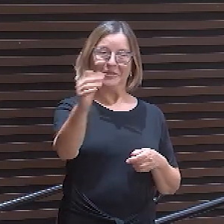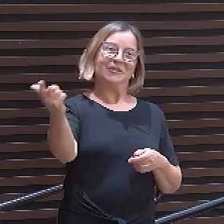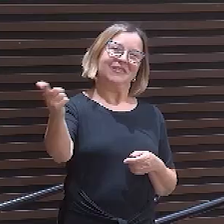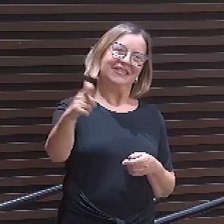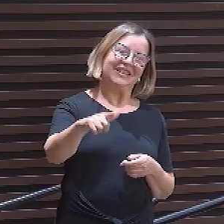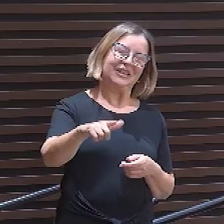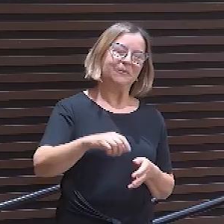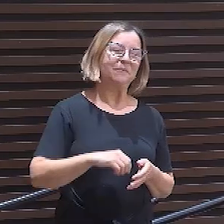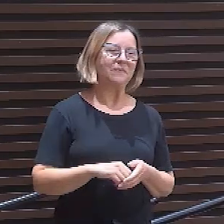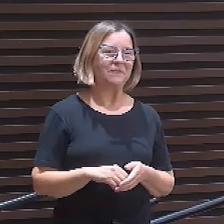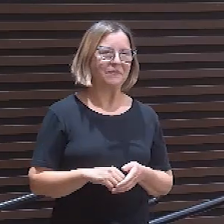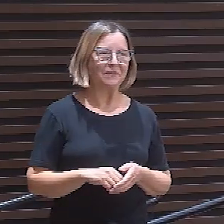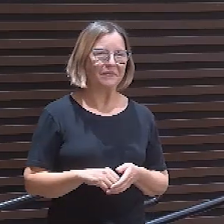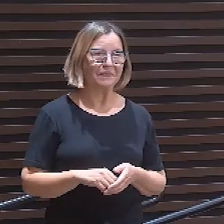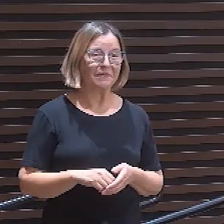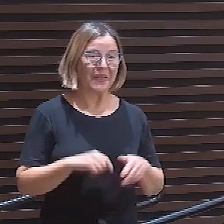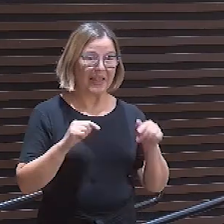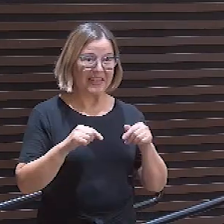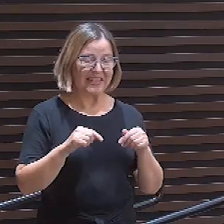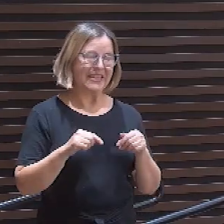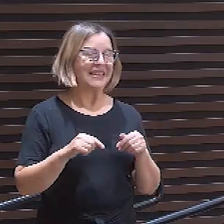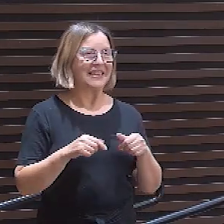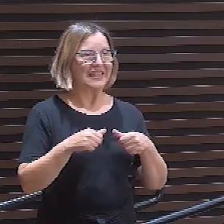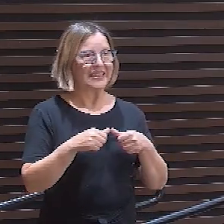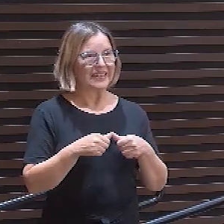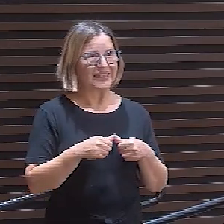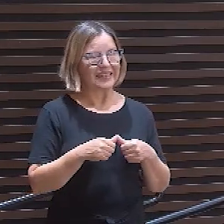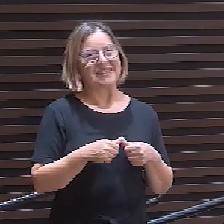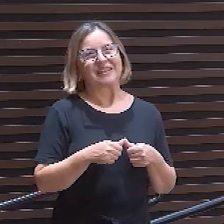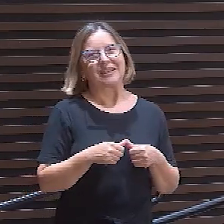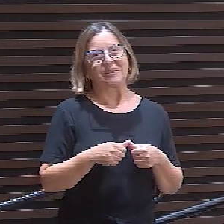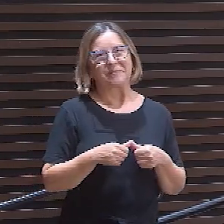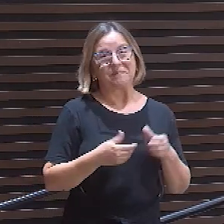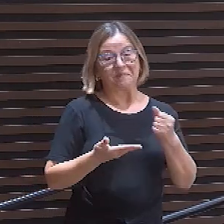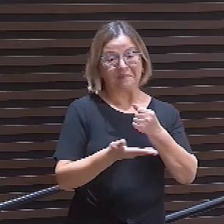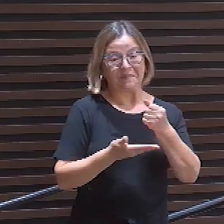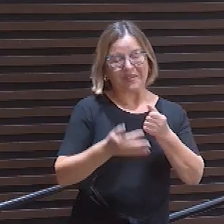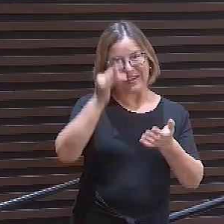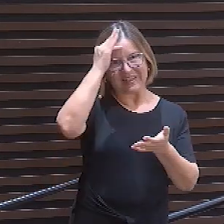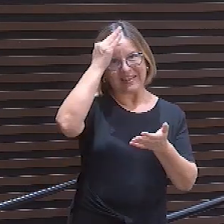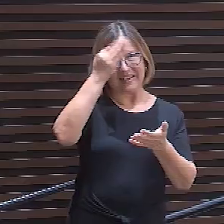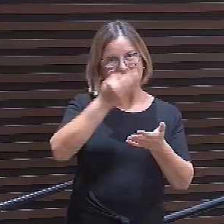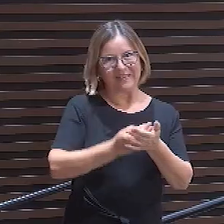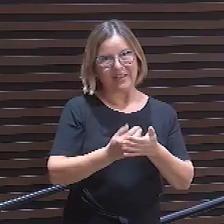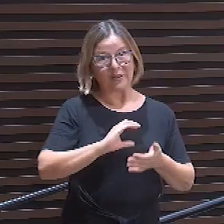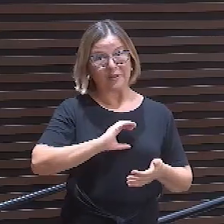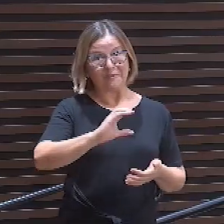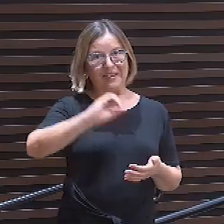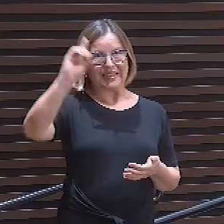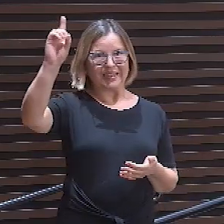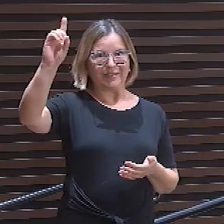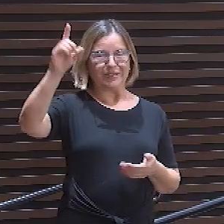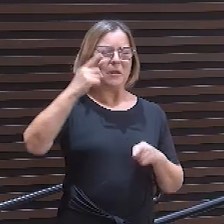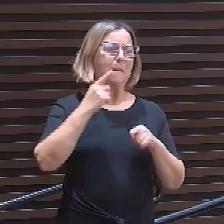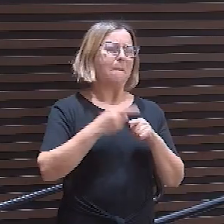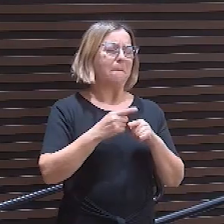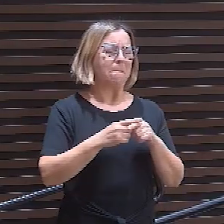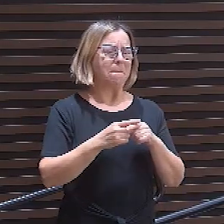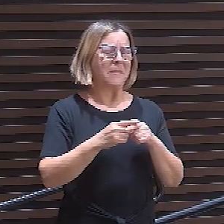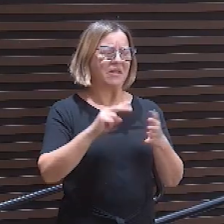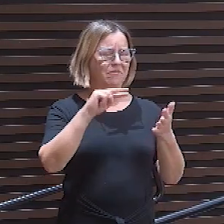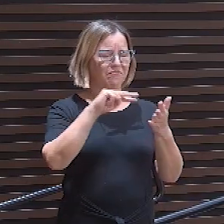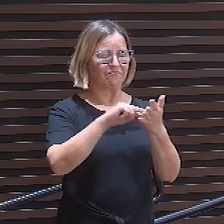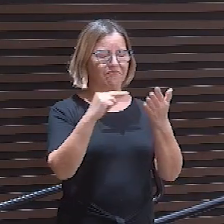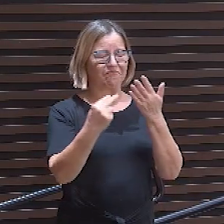Aqui está o cerne da fé, confiar em Deus, mesmo quando Ele é invisível aos nossos